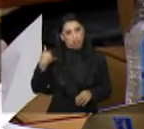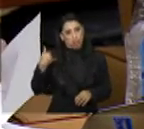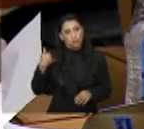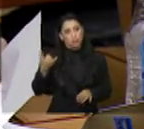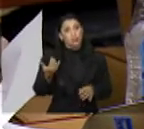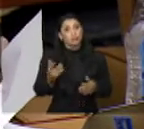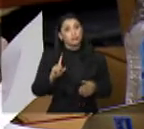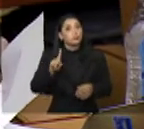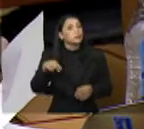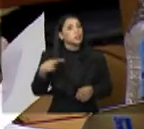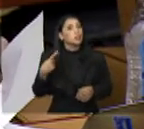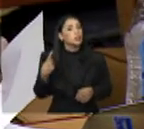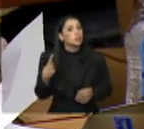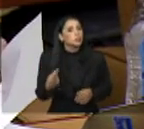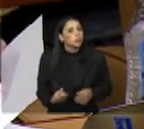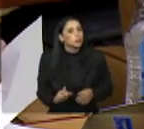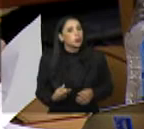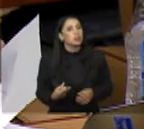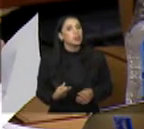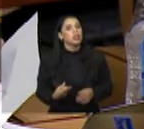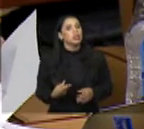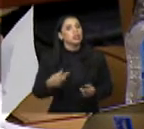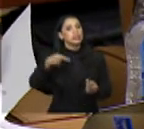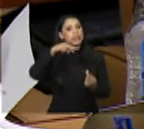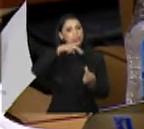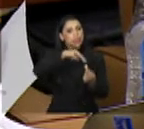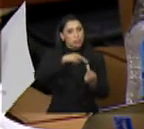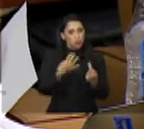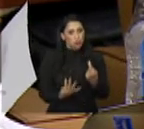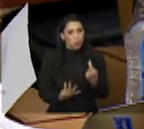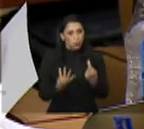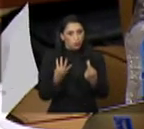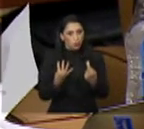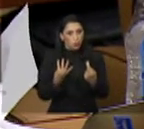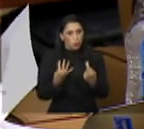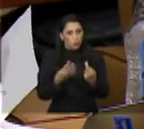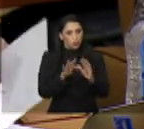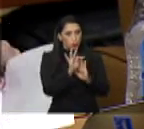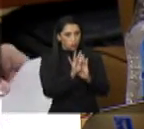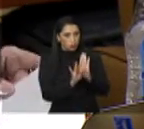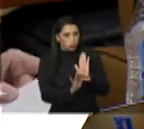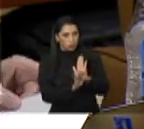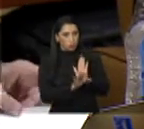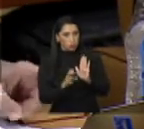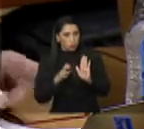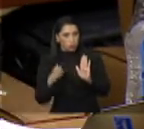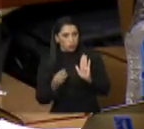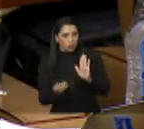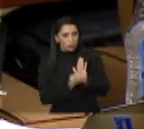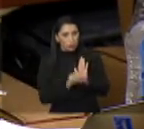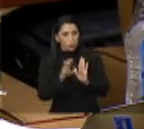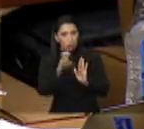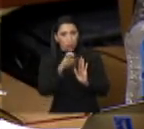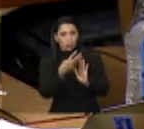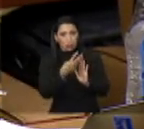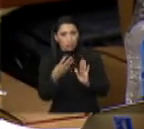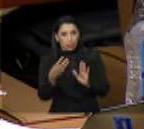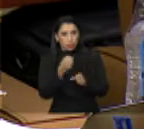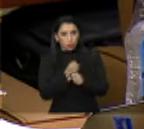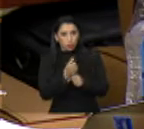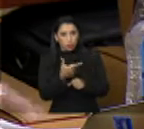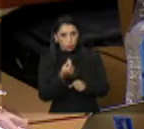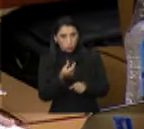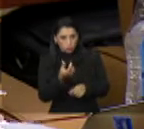depois no Inciso 4 que tem uma nova redação dada pela Emenda 53 de 2006